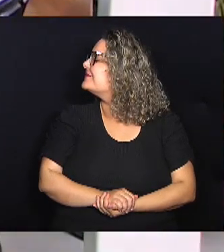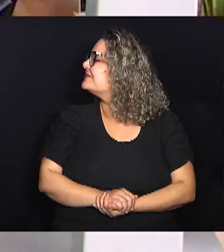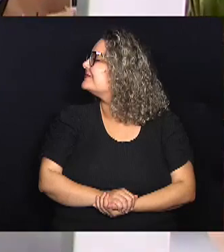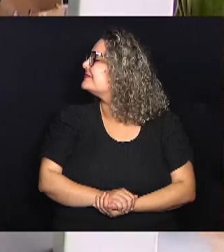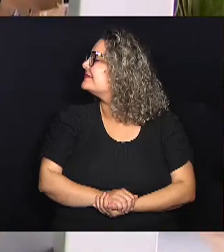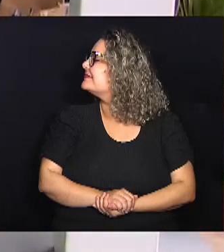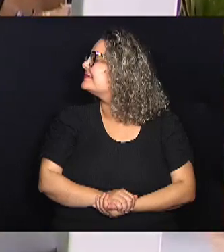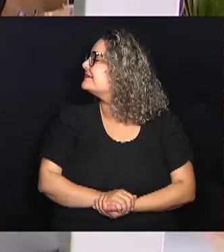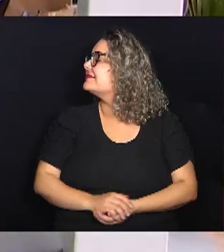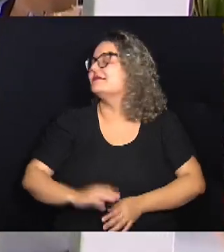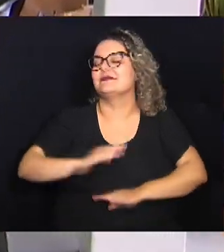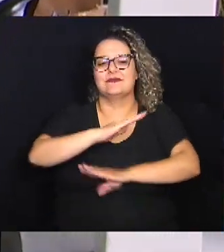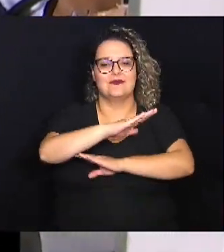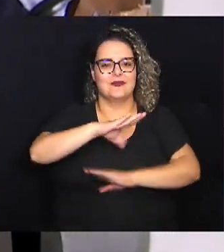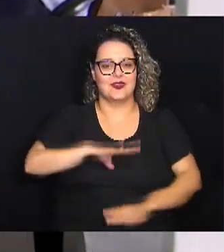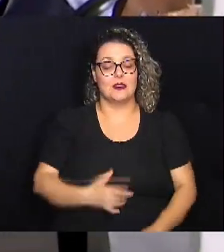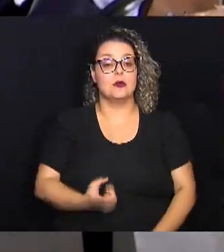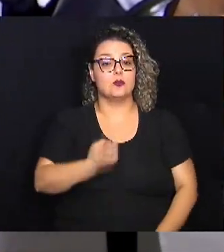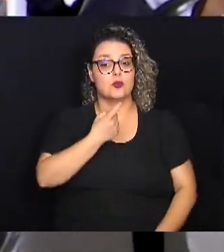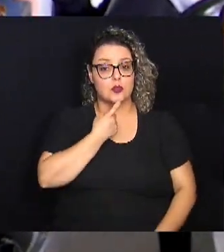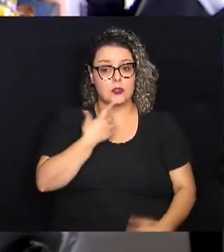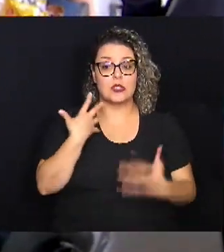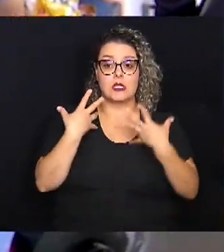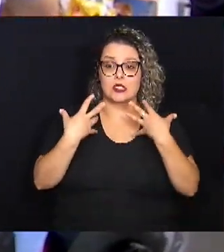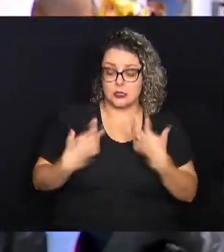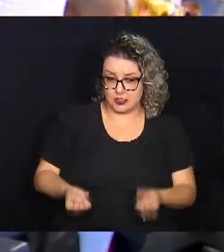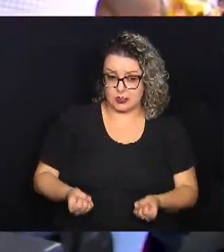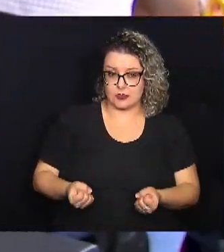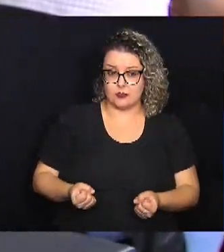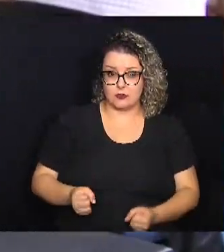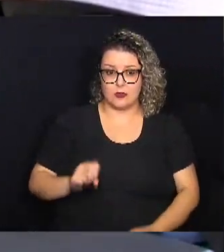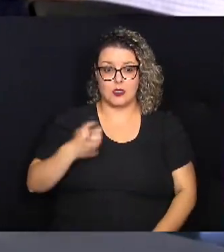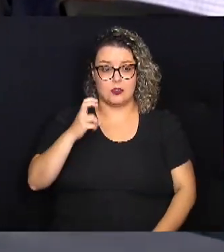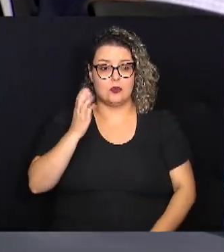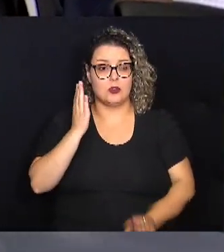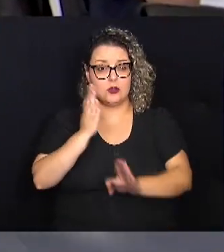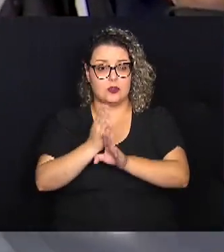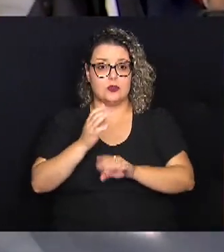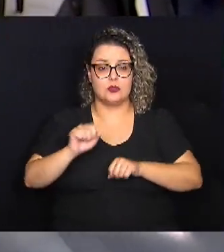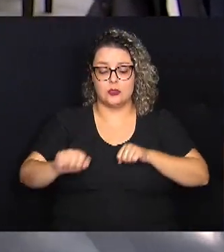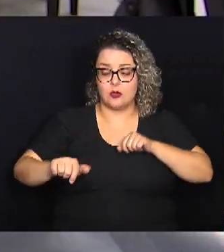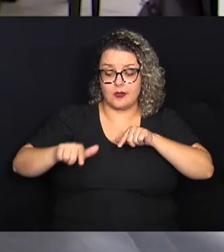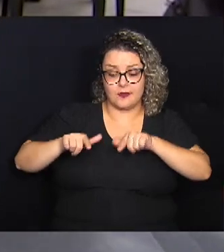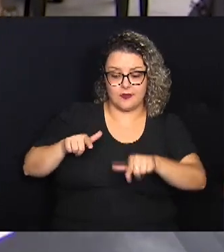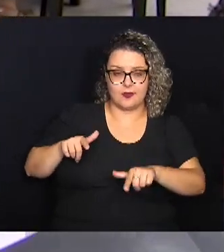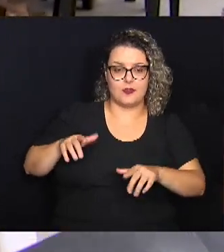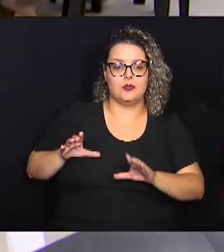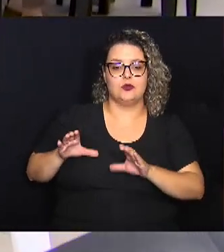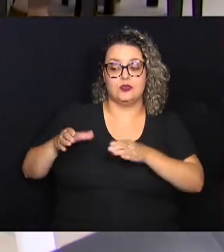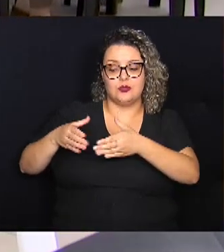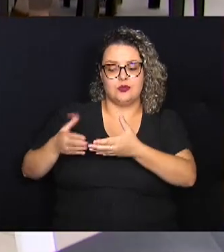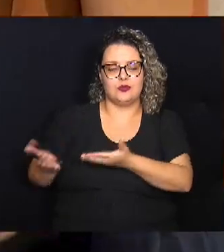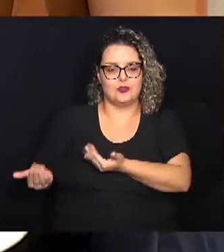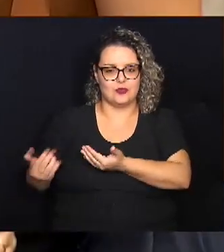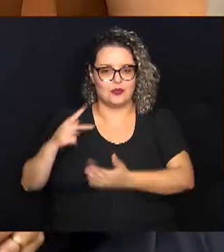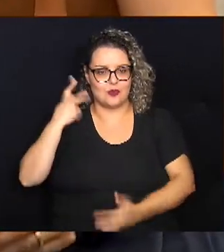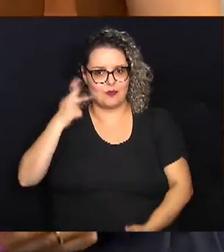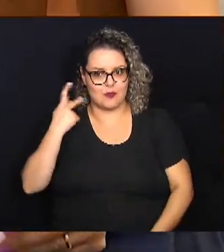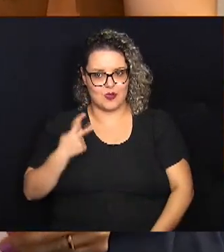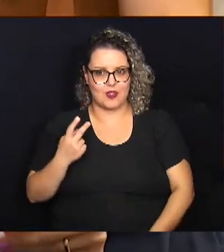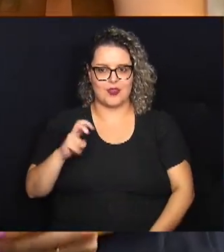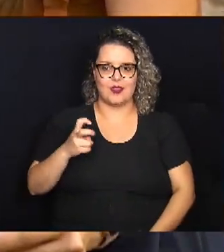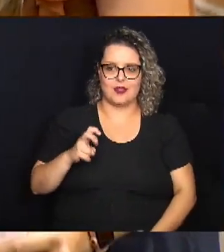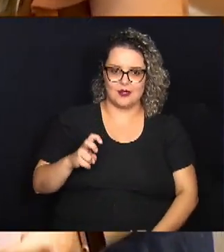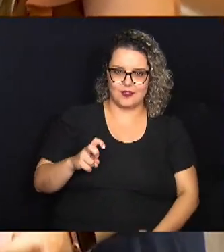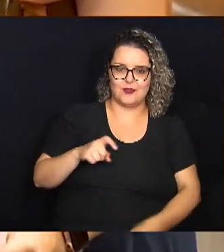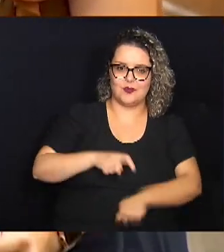A Câmara Municipal de Campinas recebeu para o 5º encontro de formação do Parlamento Jovem, 5ª edição, alunos